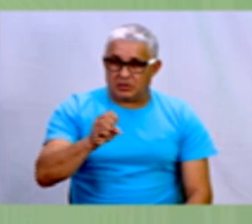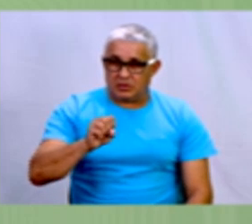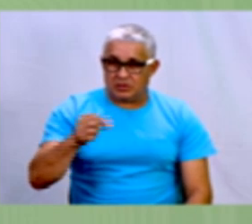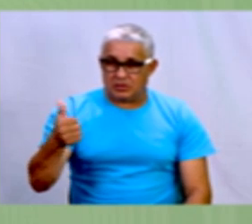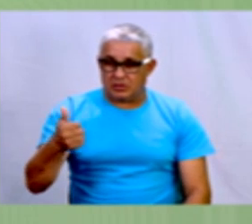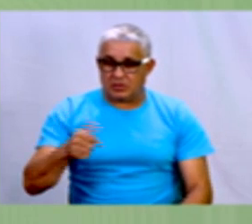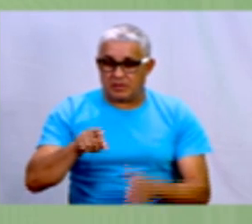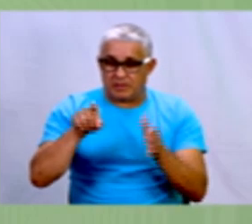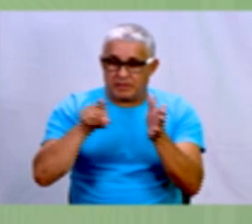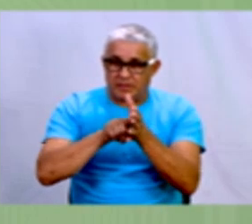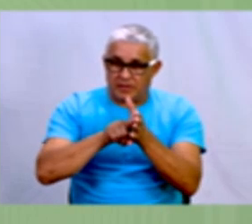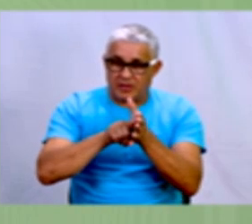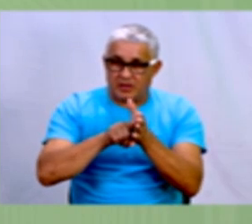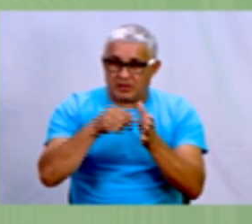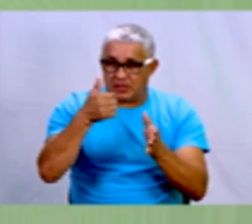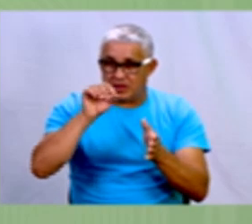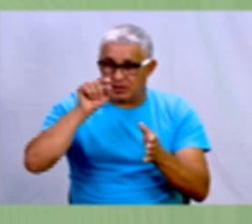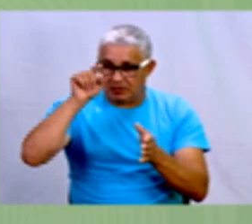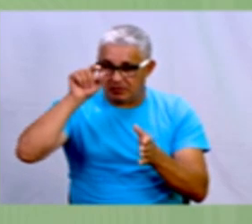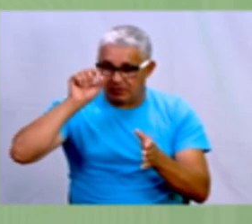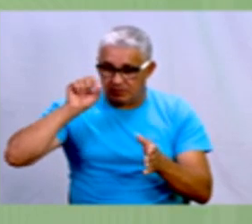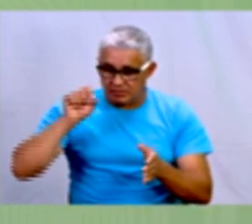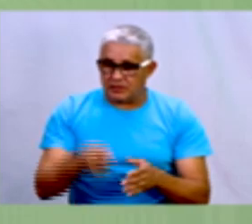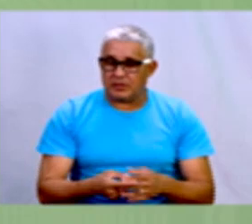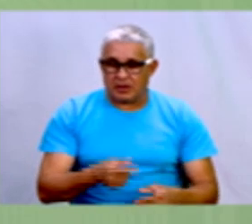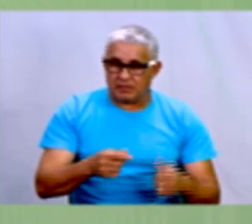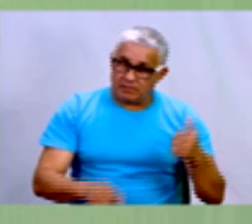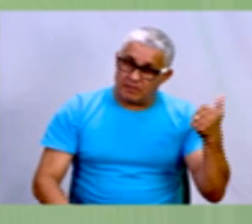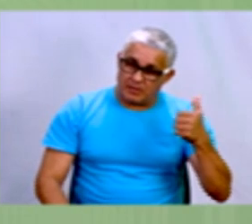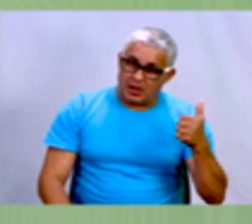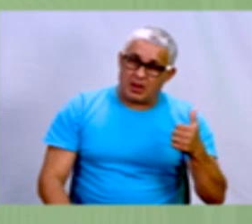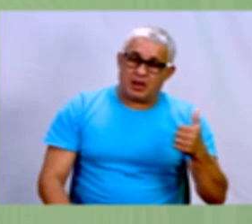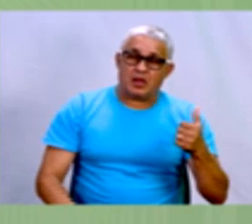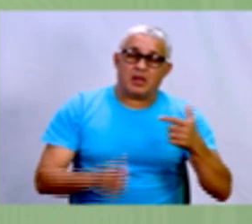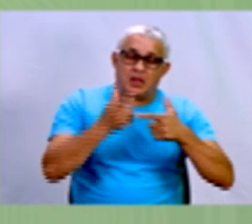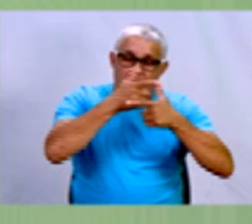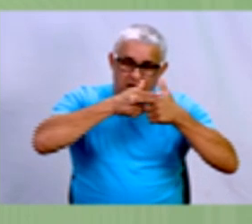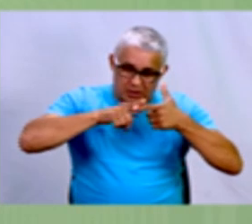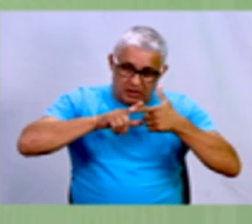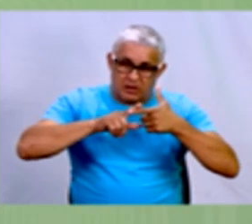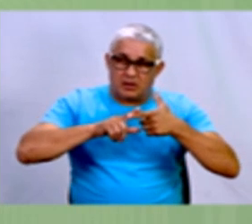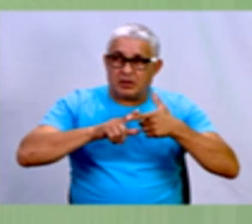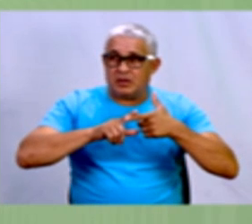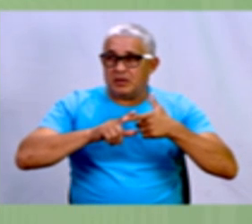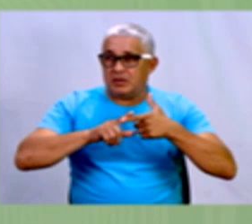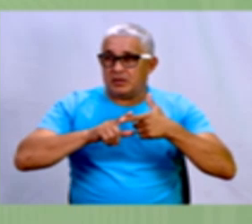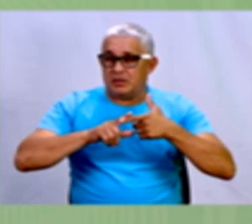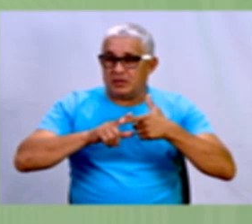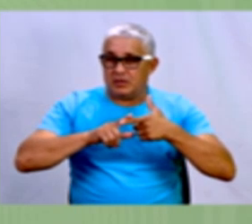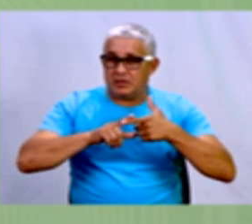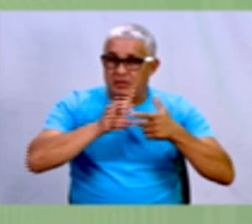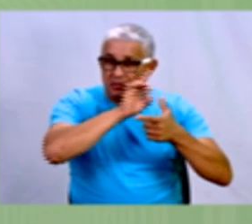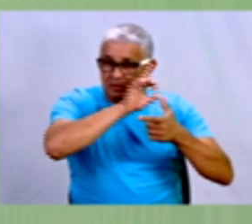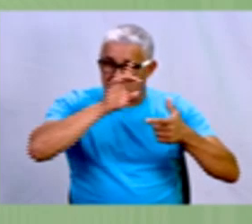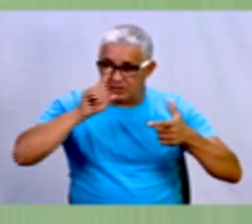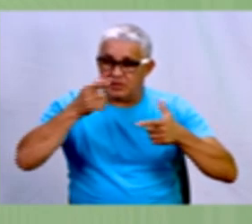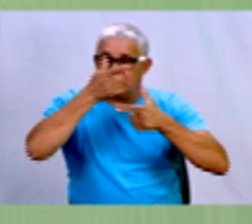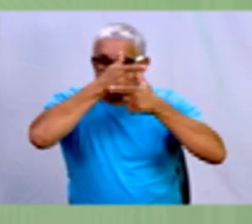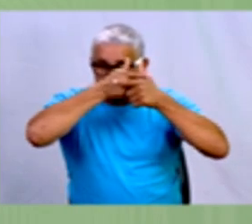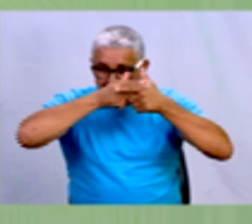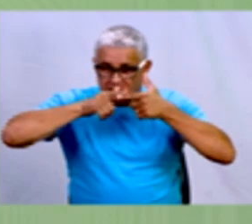menos 10.000. Primeiro, nós vamos fazer as divisões. Então, a gente vai ter... Quando a gente divide cada um